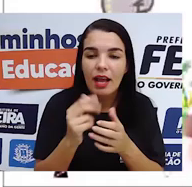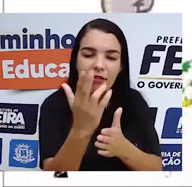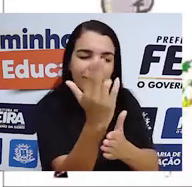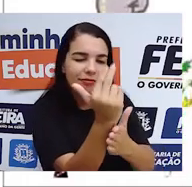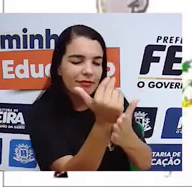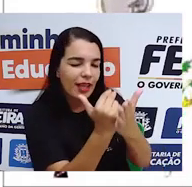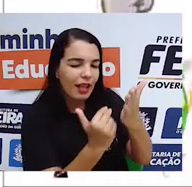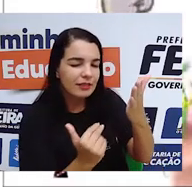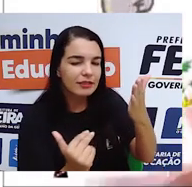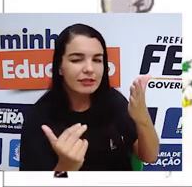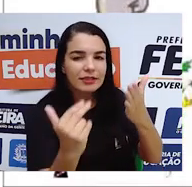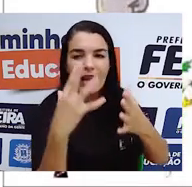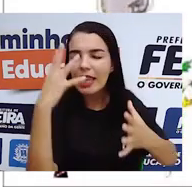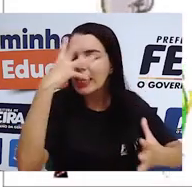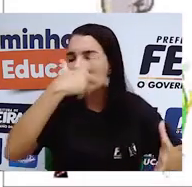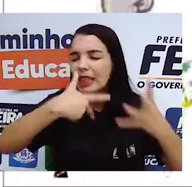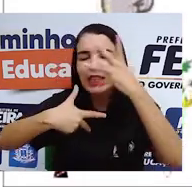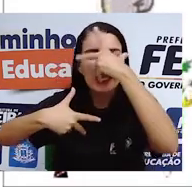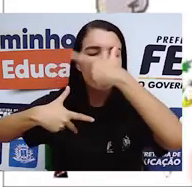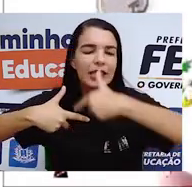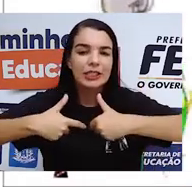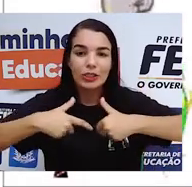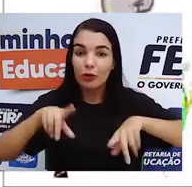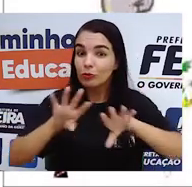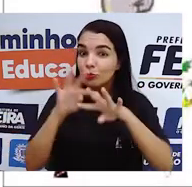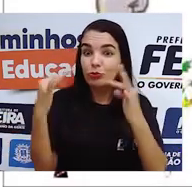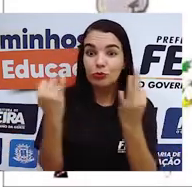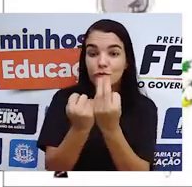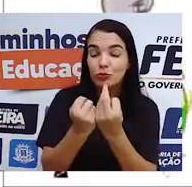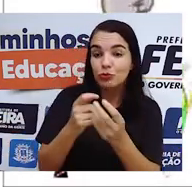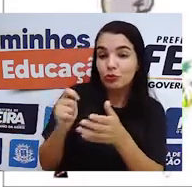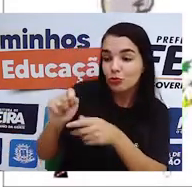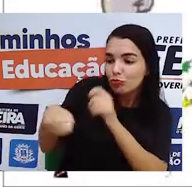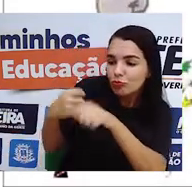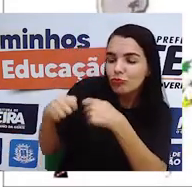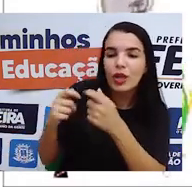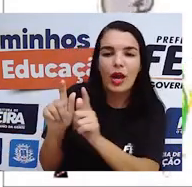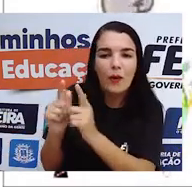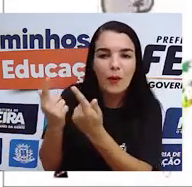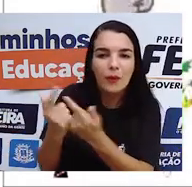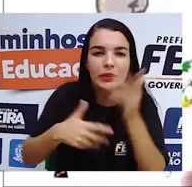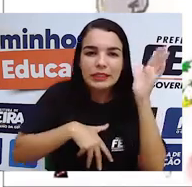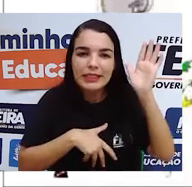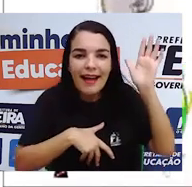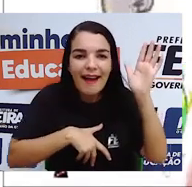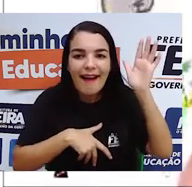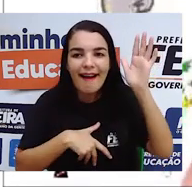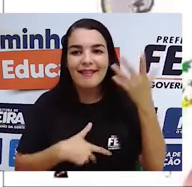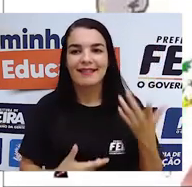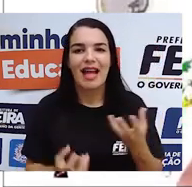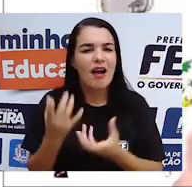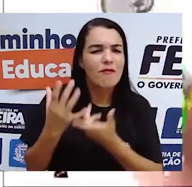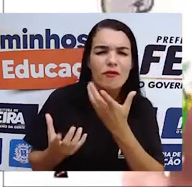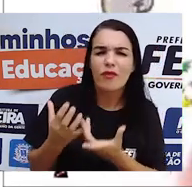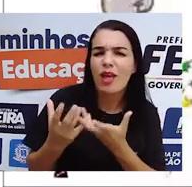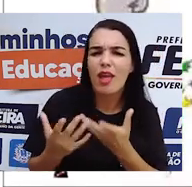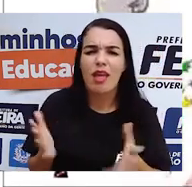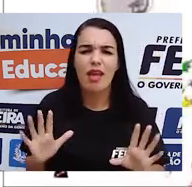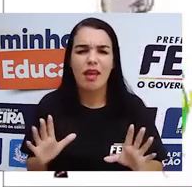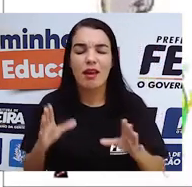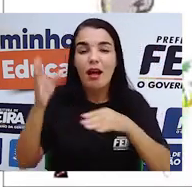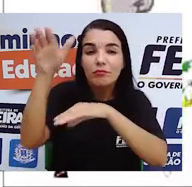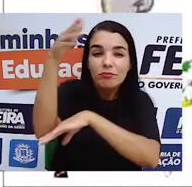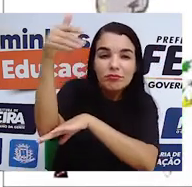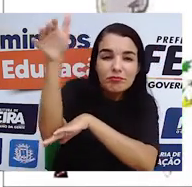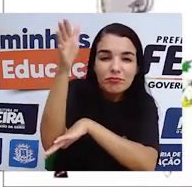bem bonito com todos esses símbolos juninos, com a quadrilha, com um matuto, uma matuta, com bandeiras,